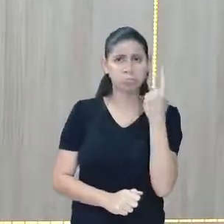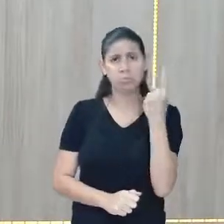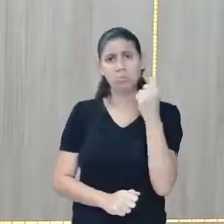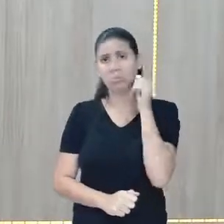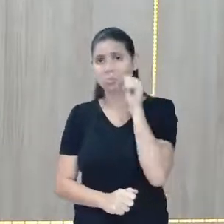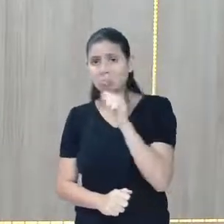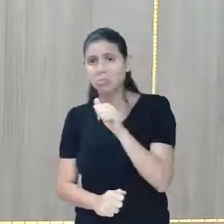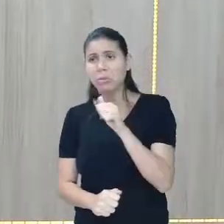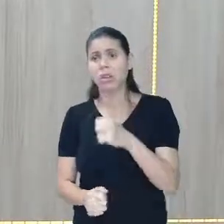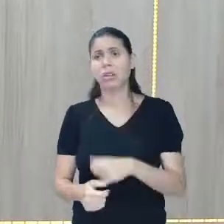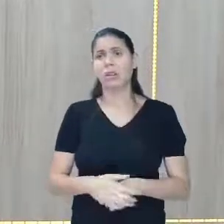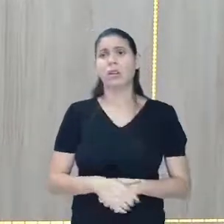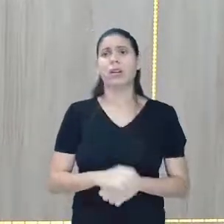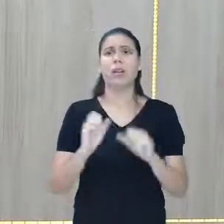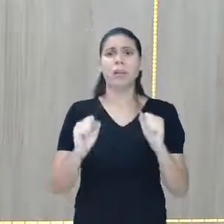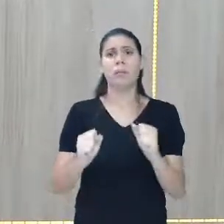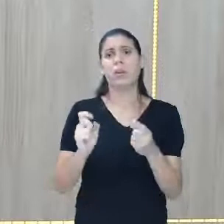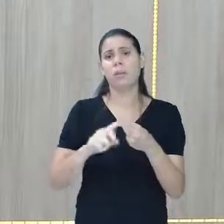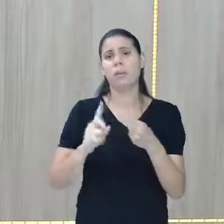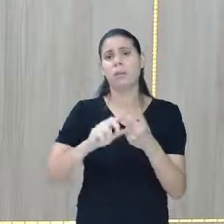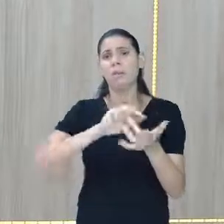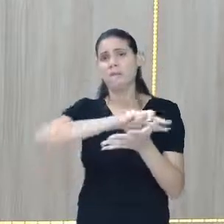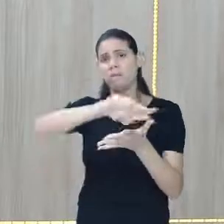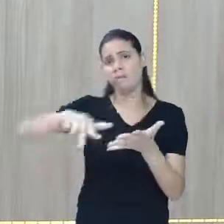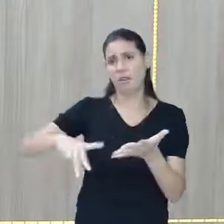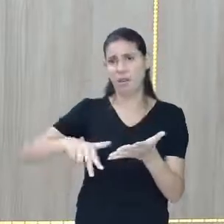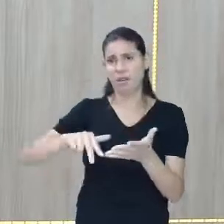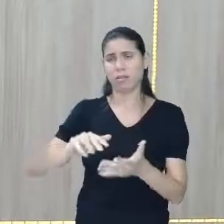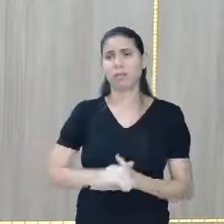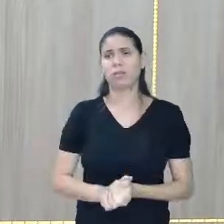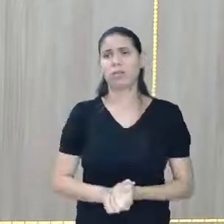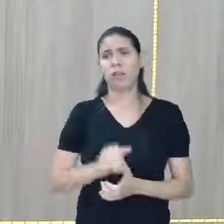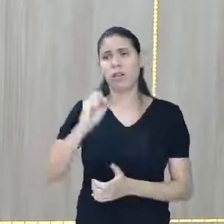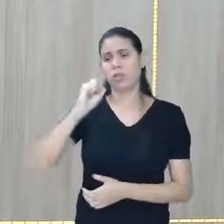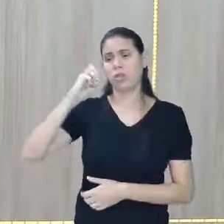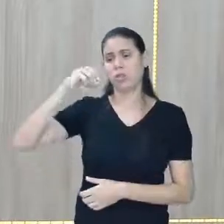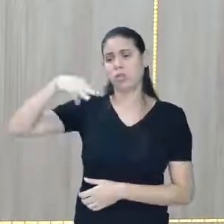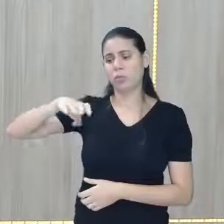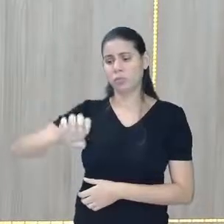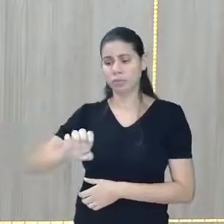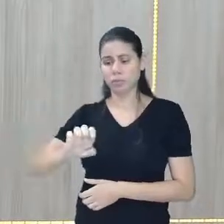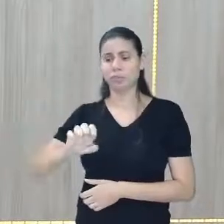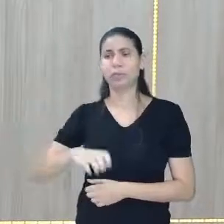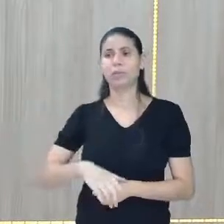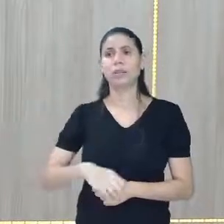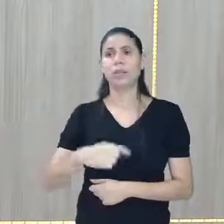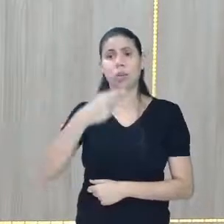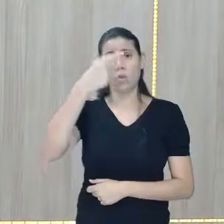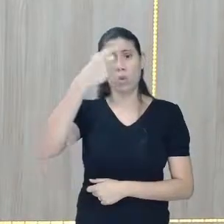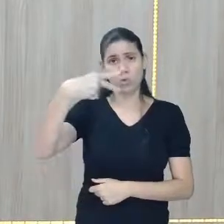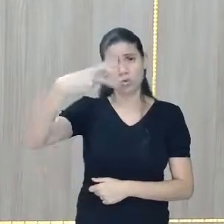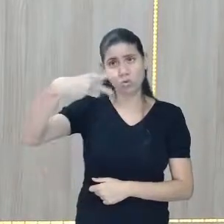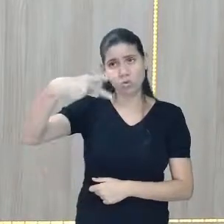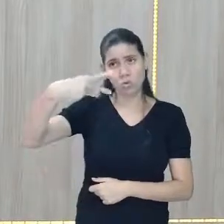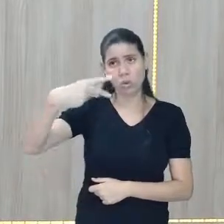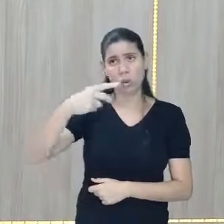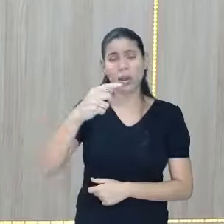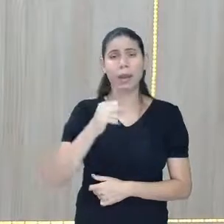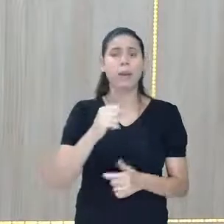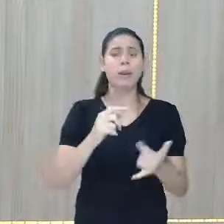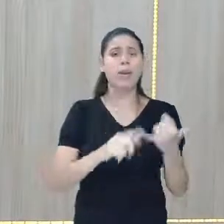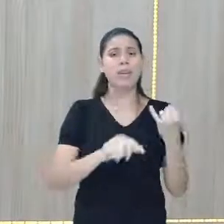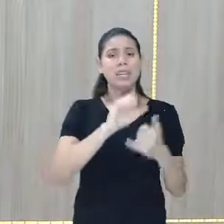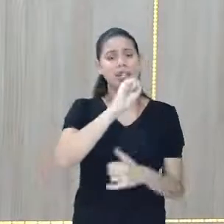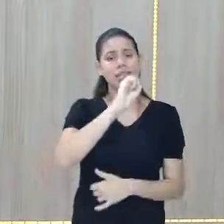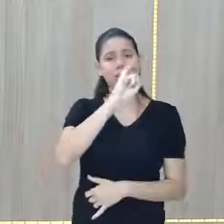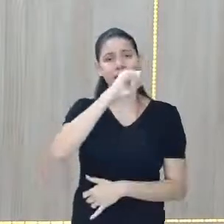uns, umas, algum, alguma, um pouco. Então essas duas aqui é como se um fosse um singular, o A,